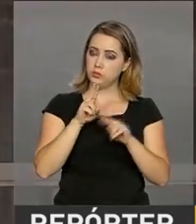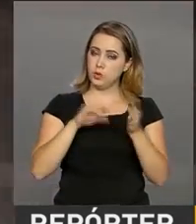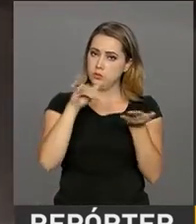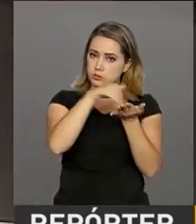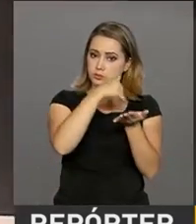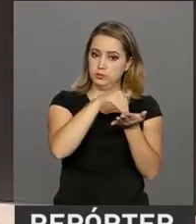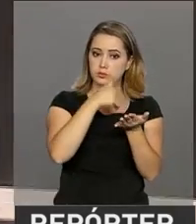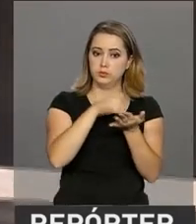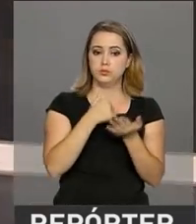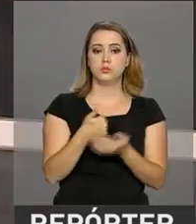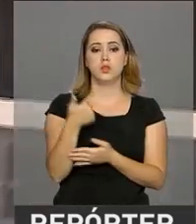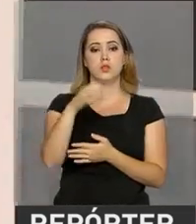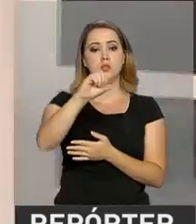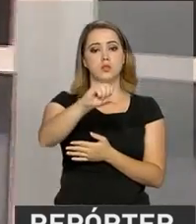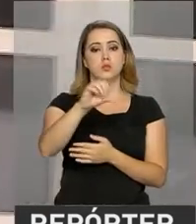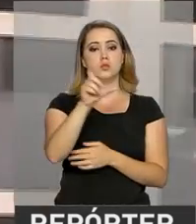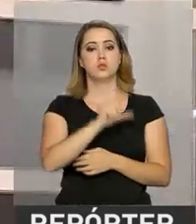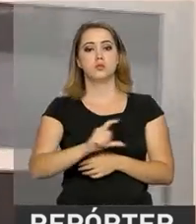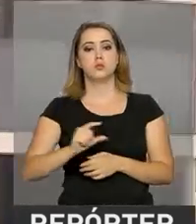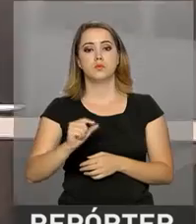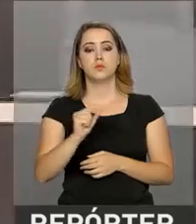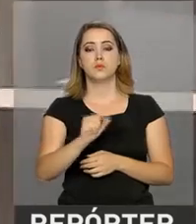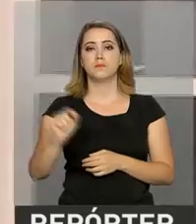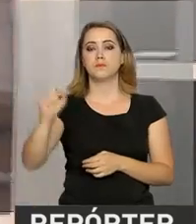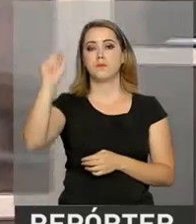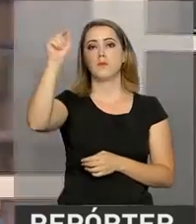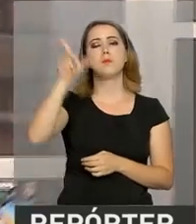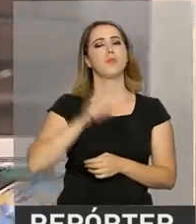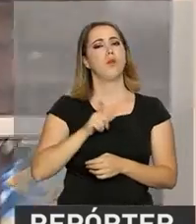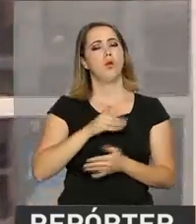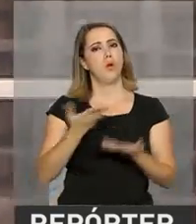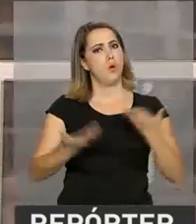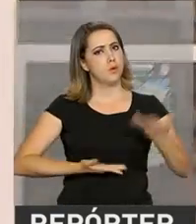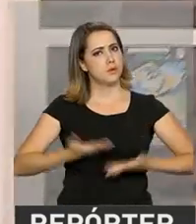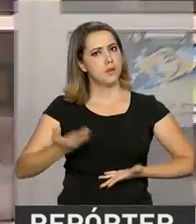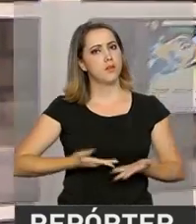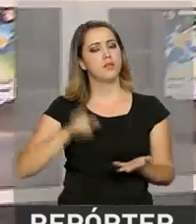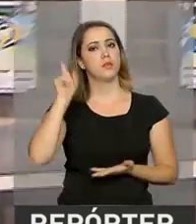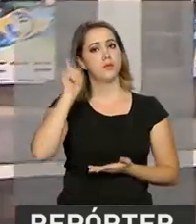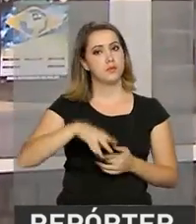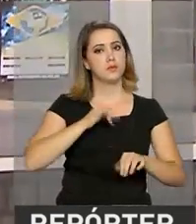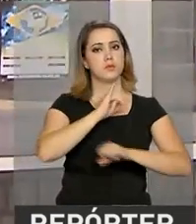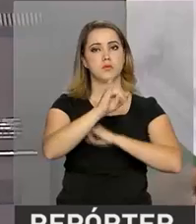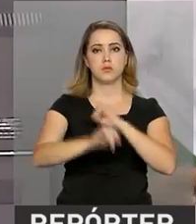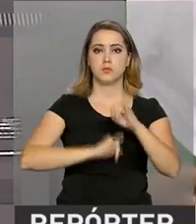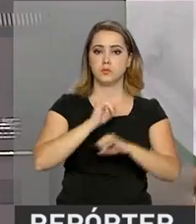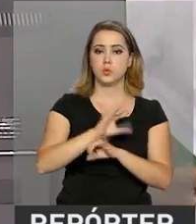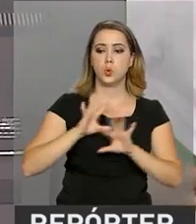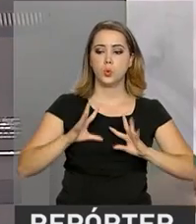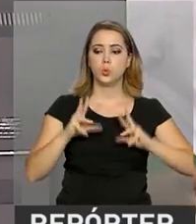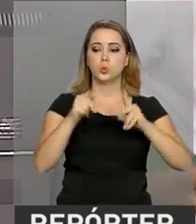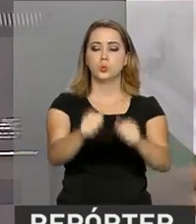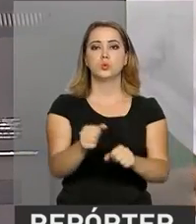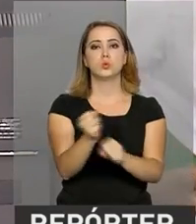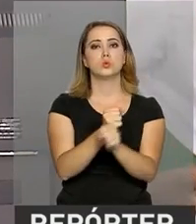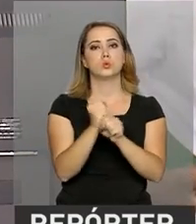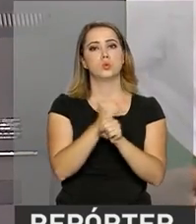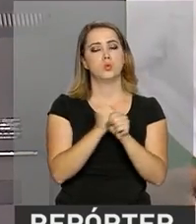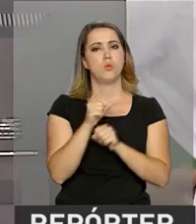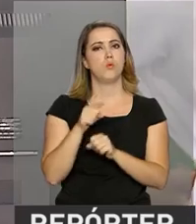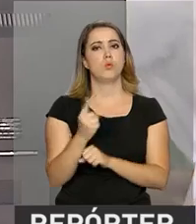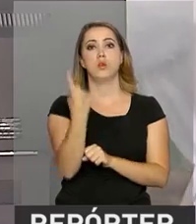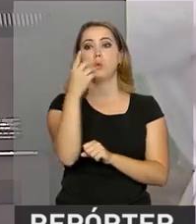militar em 19 estados e no distrito federal o serviço pode ser feito pela internet todo ano